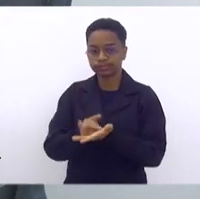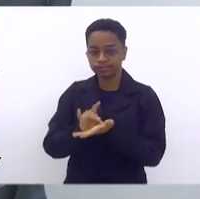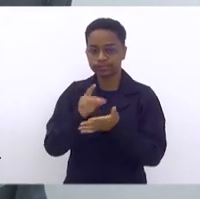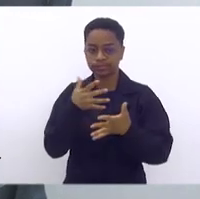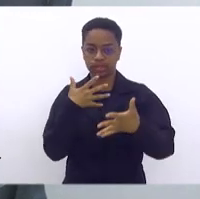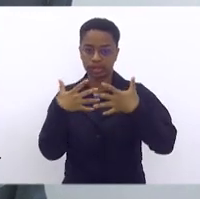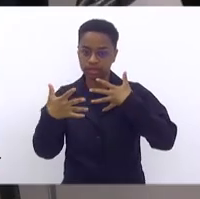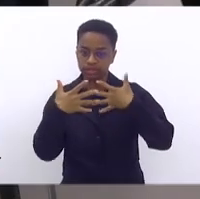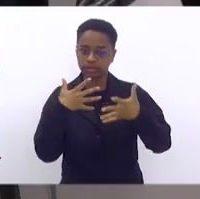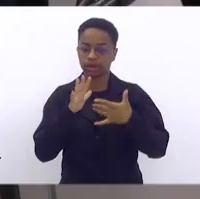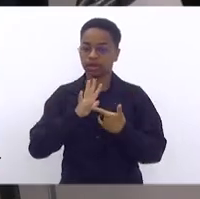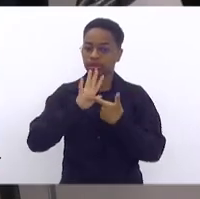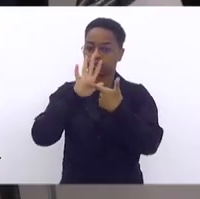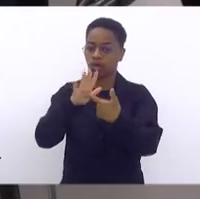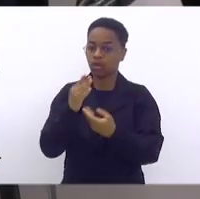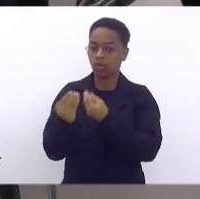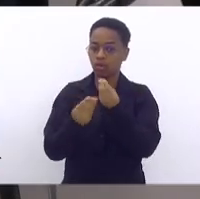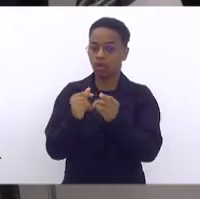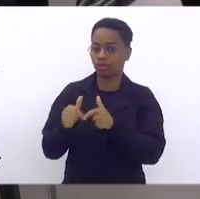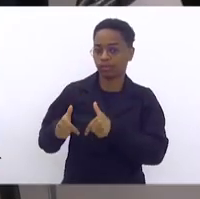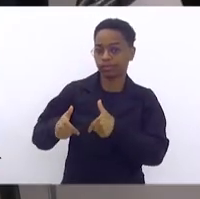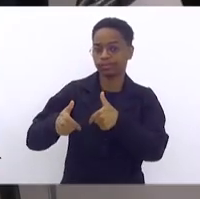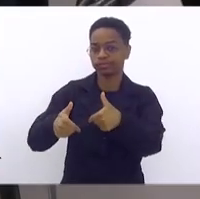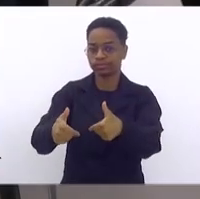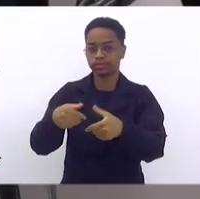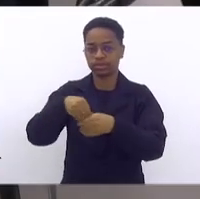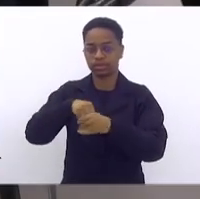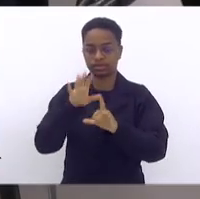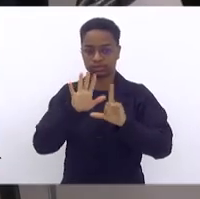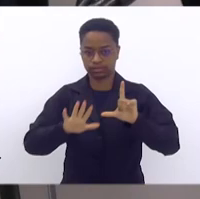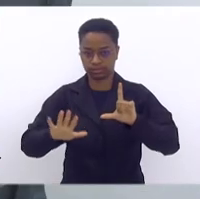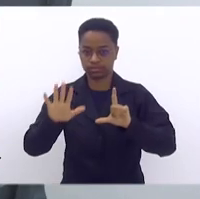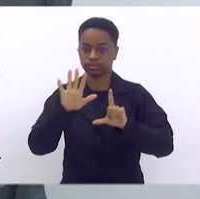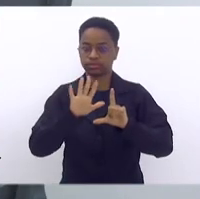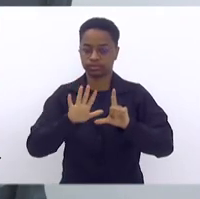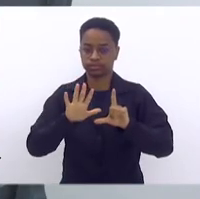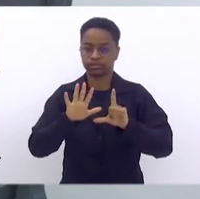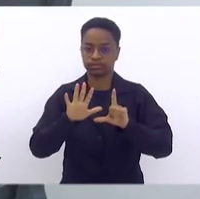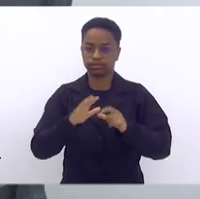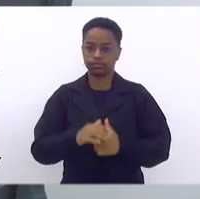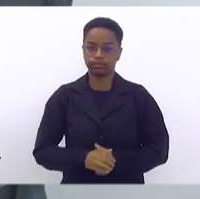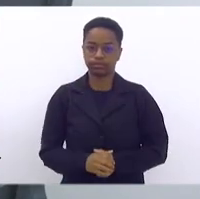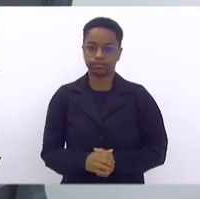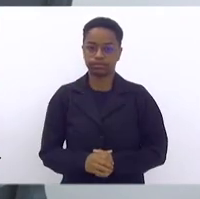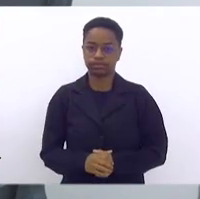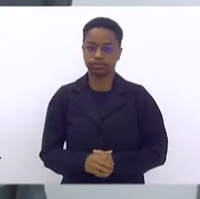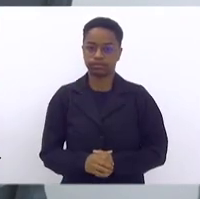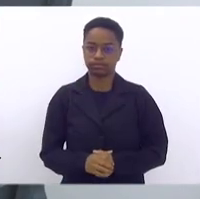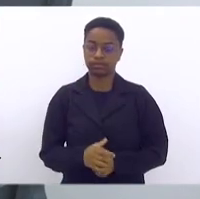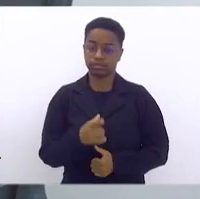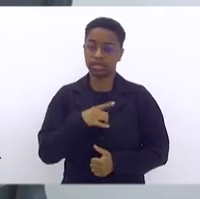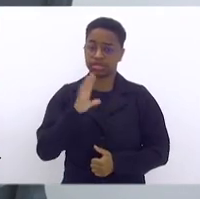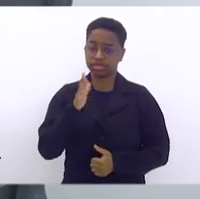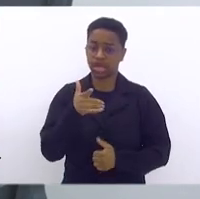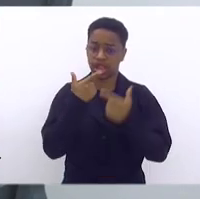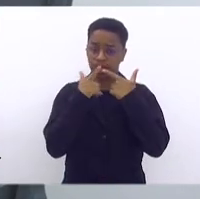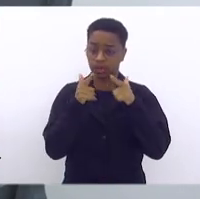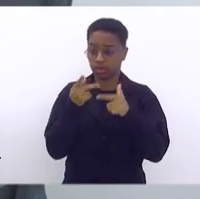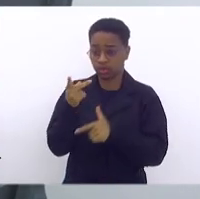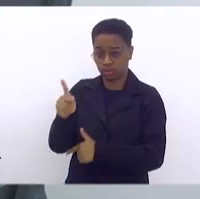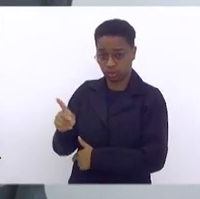transparência a essas ações promovidas na plataforma, né? Usando já uma linguagem sua,